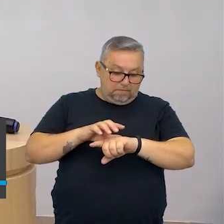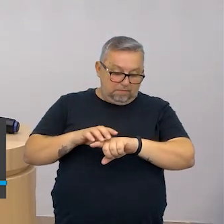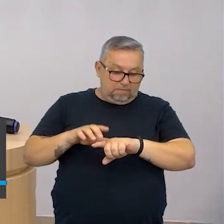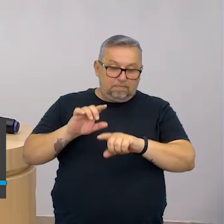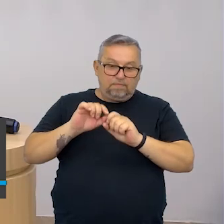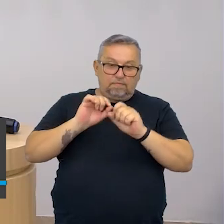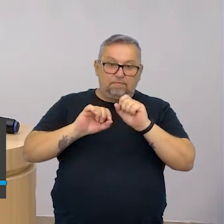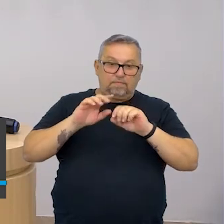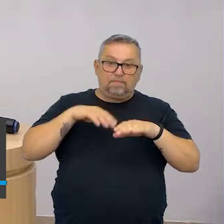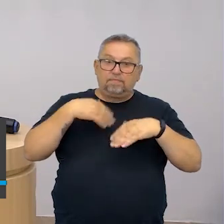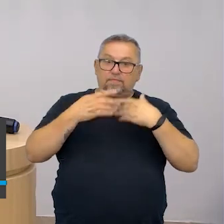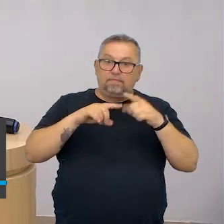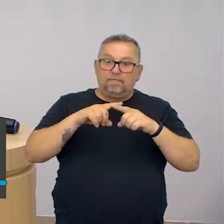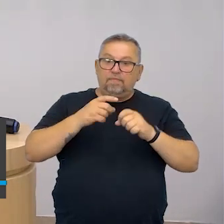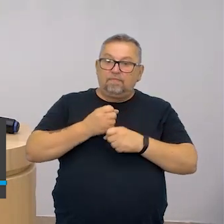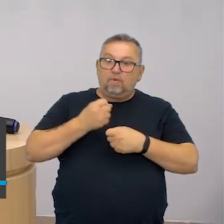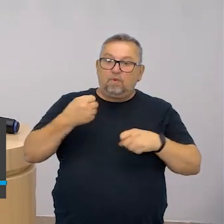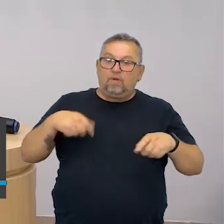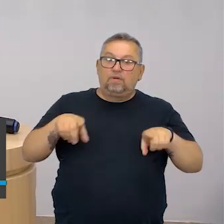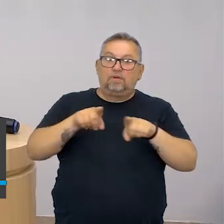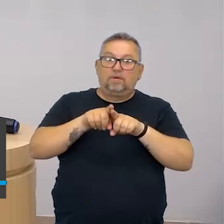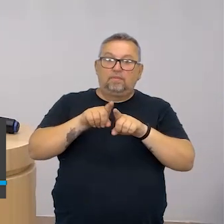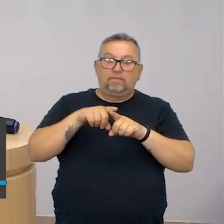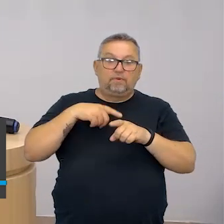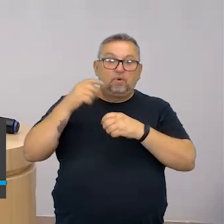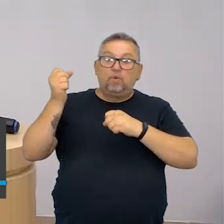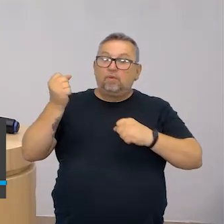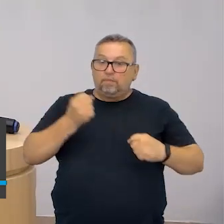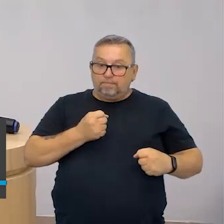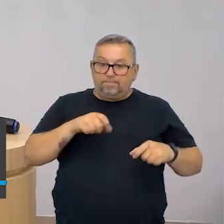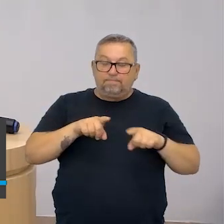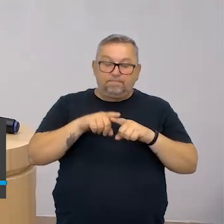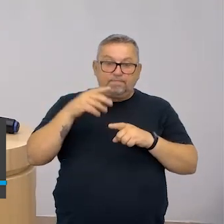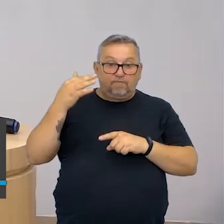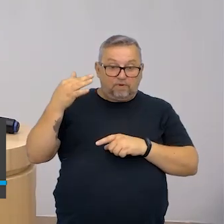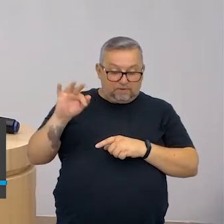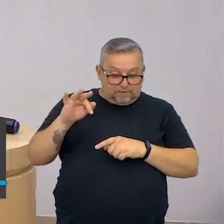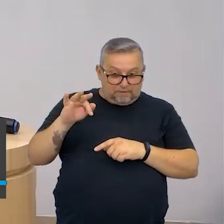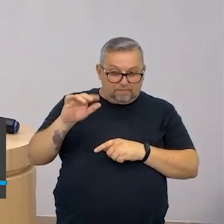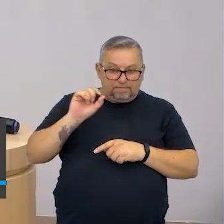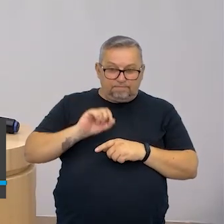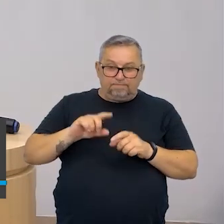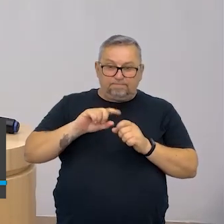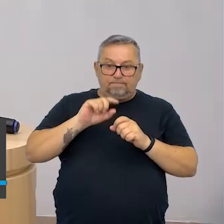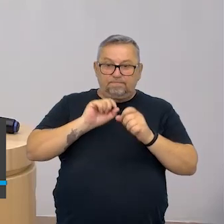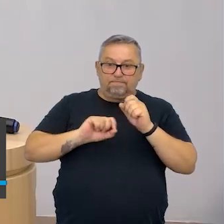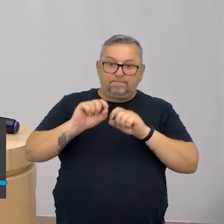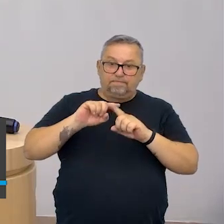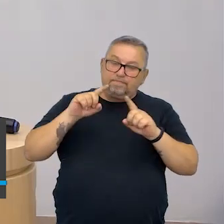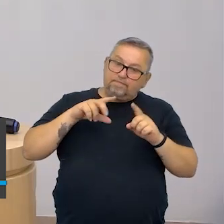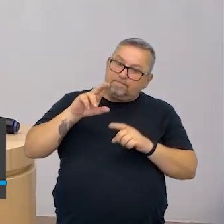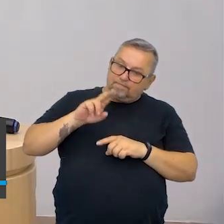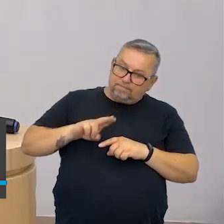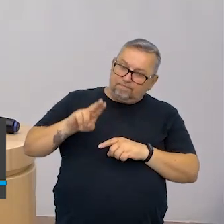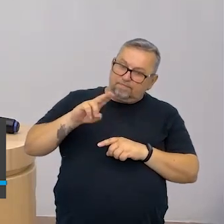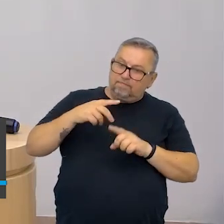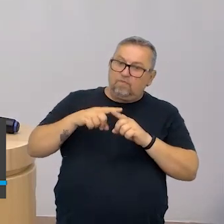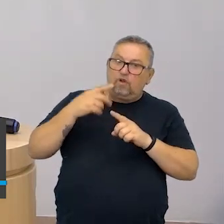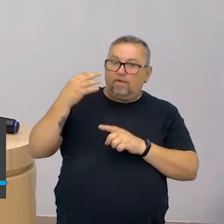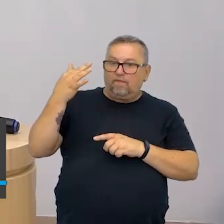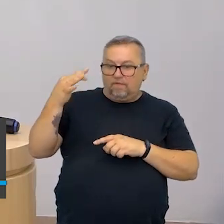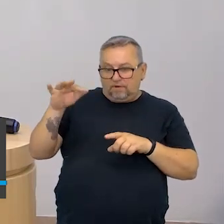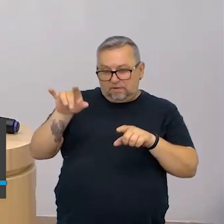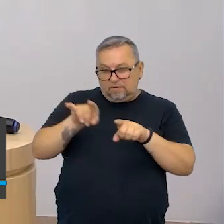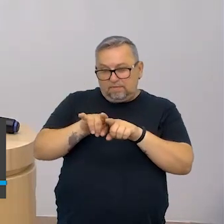desse processo de grandeza, né, do imperialismo francês, desse processo civilizador, porque a França